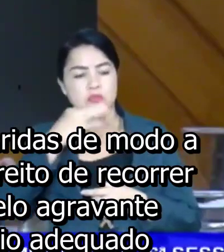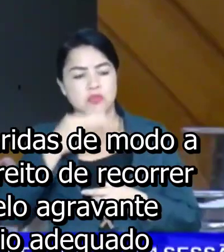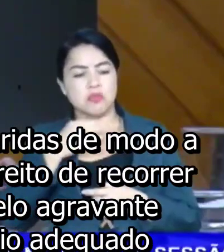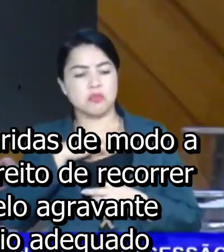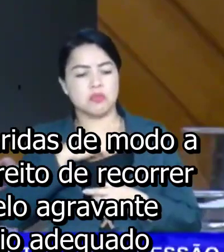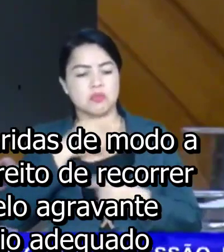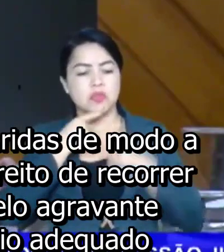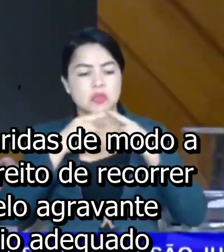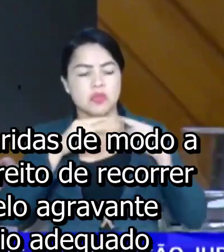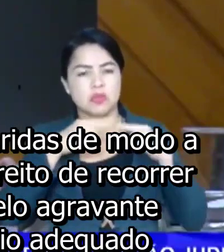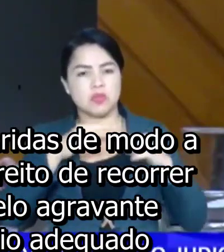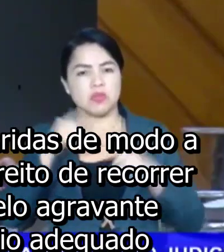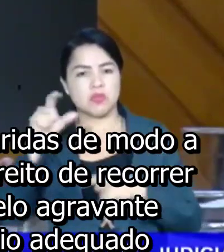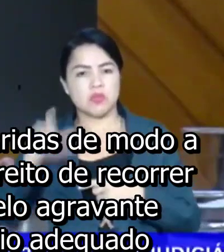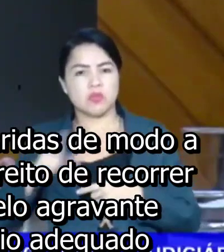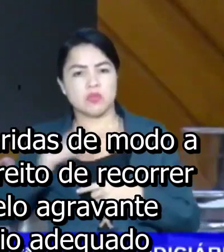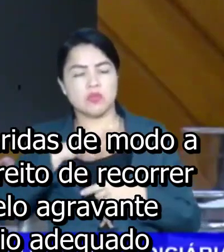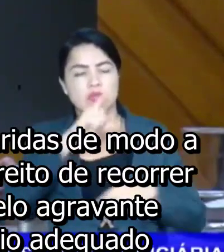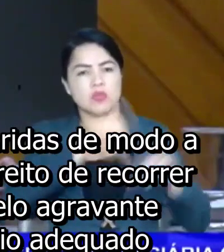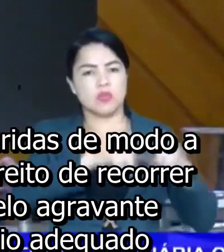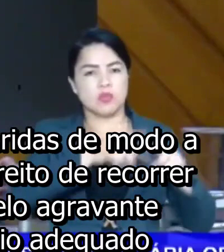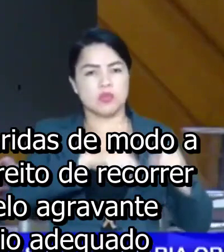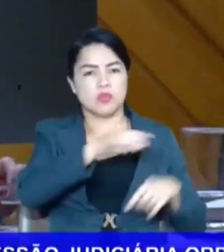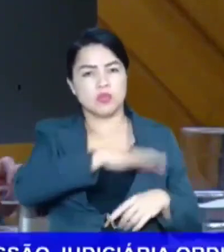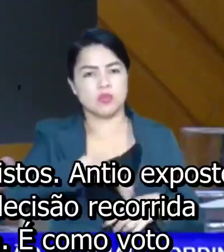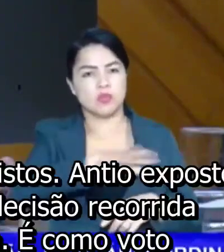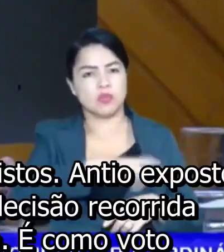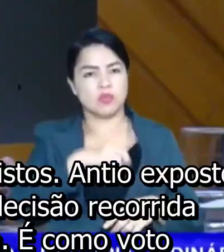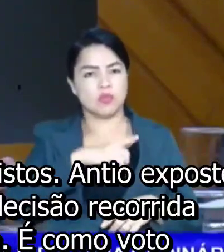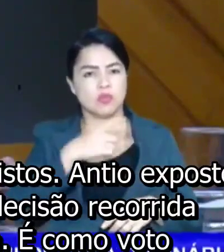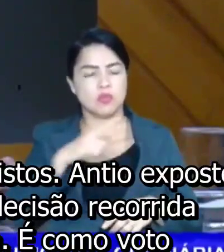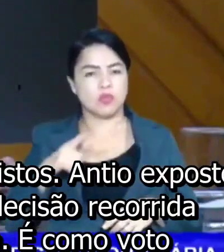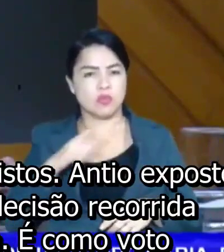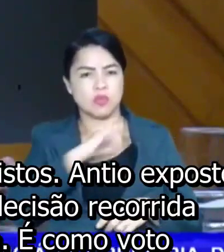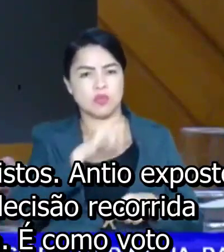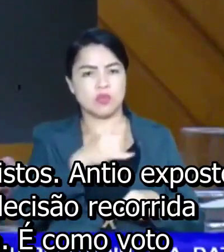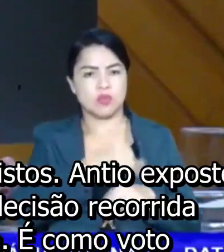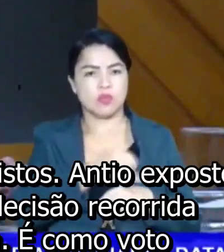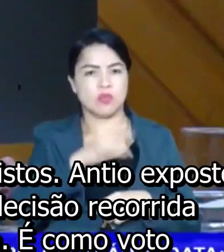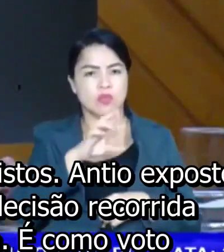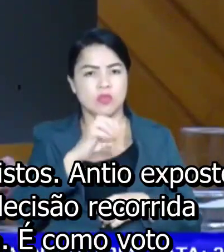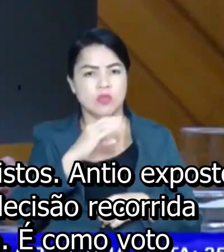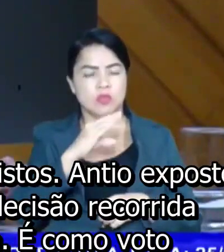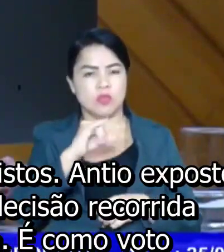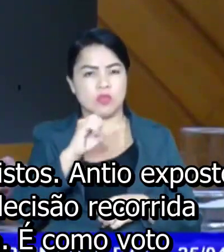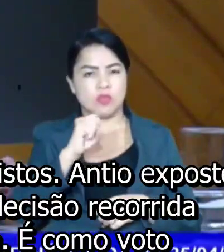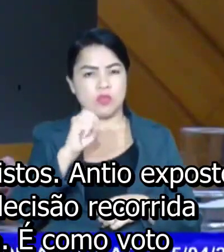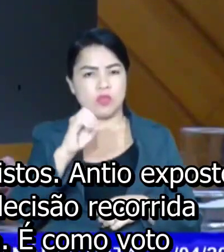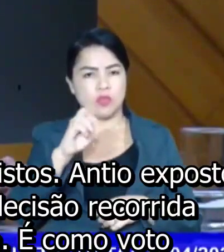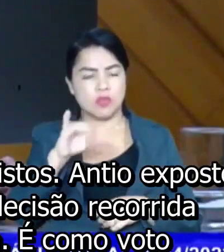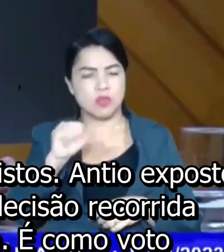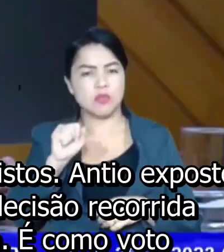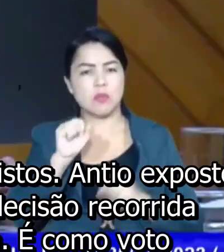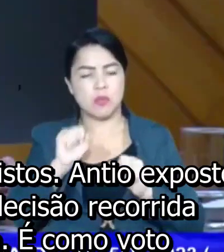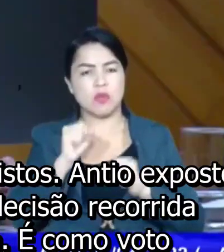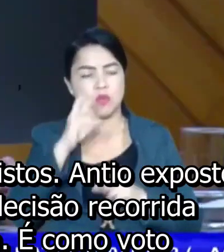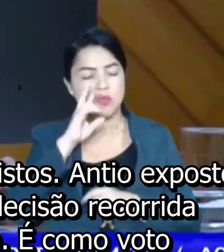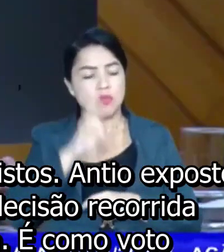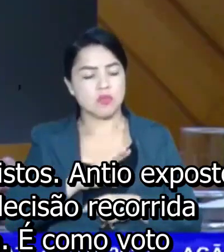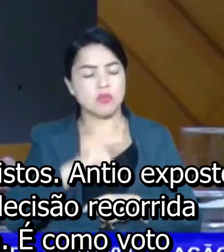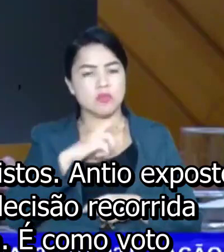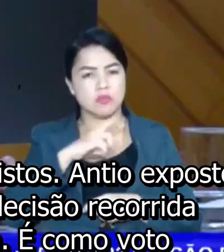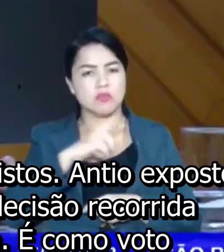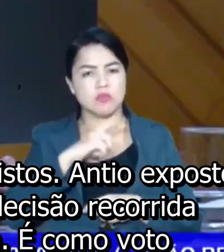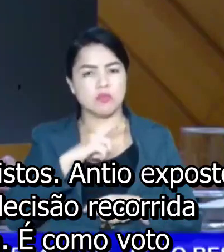no bojo da presente demanda devem ser objeto do meio adequado, que não a ação rescisória, para que possam eventualmente ser revistos. Ante o